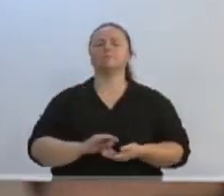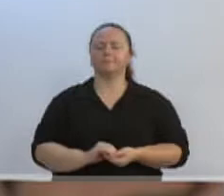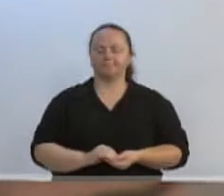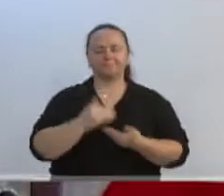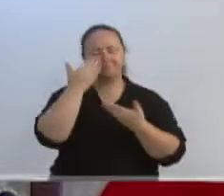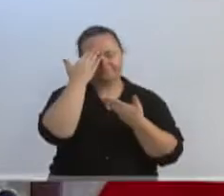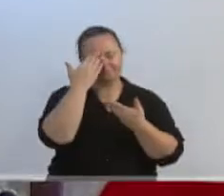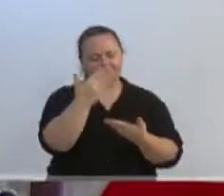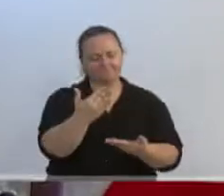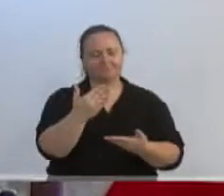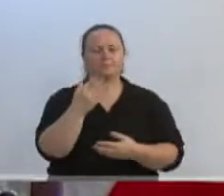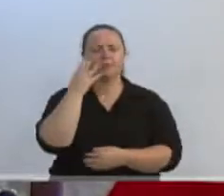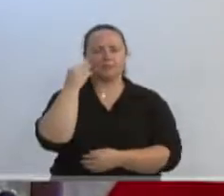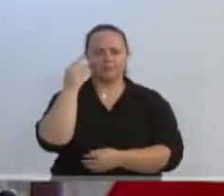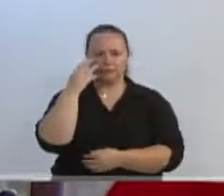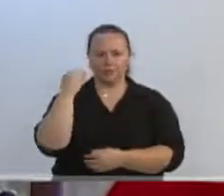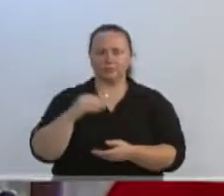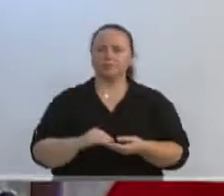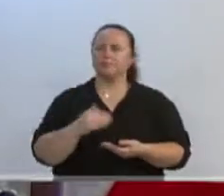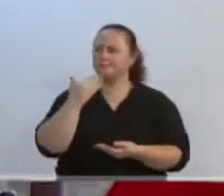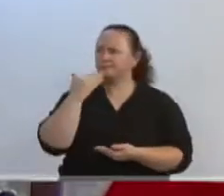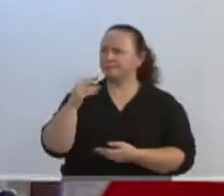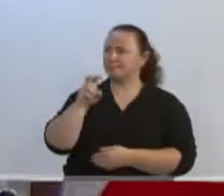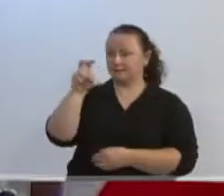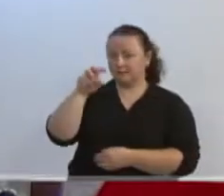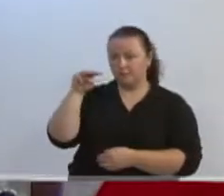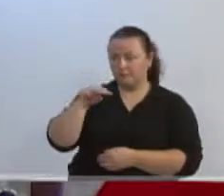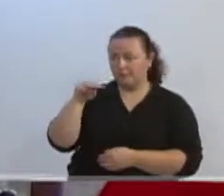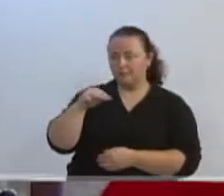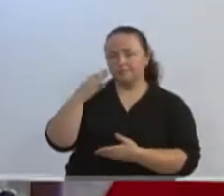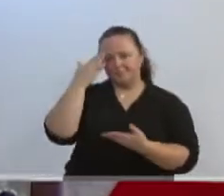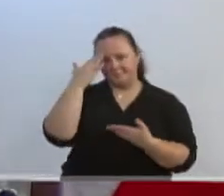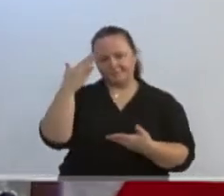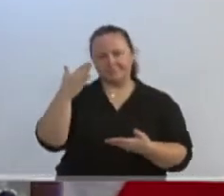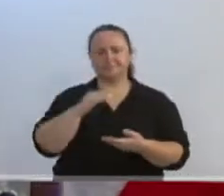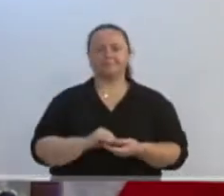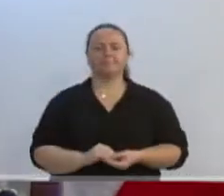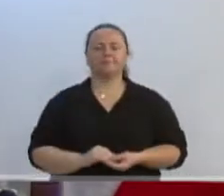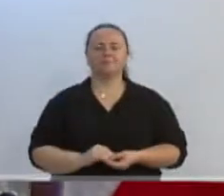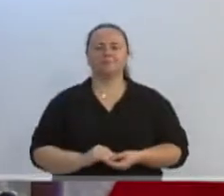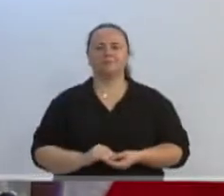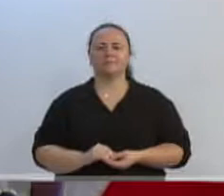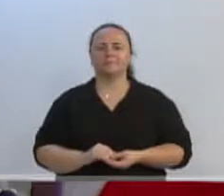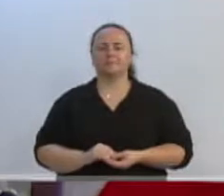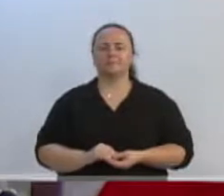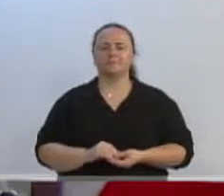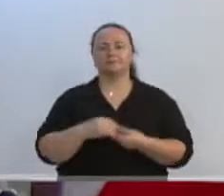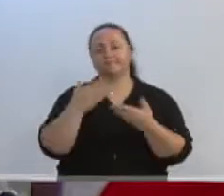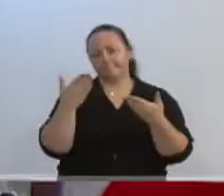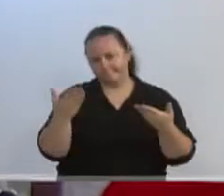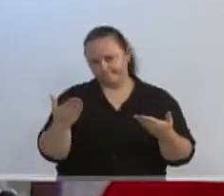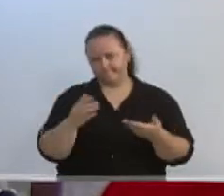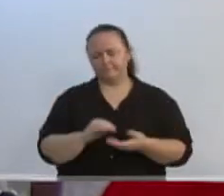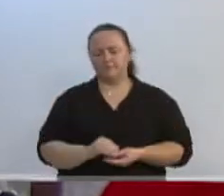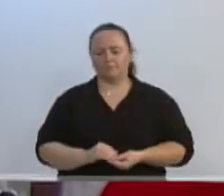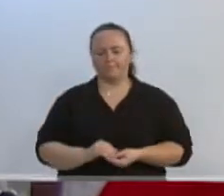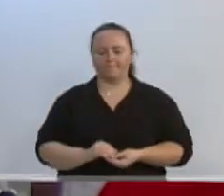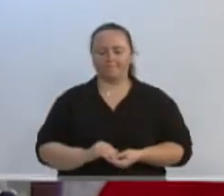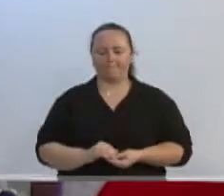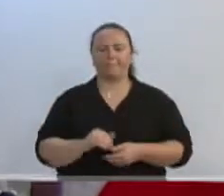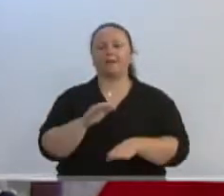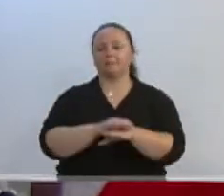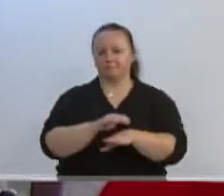vereador Gilson. Pediria, presidente, 5 minutos. 5 minutos. Obrigado. Para a conclusão. Então, como falei,